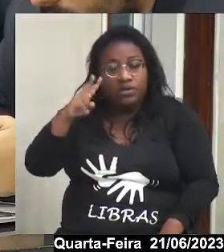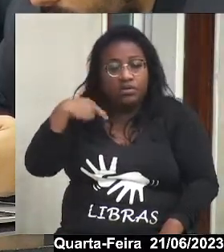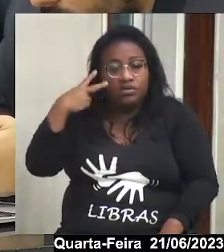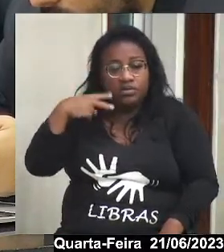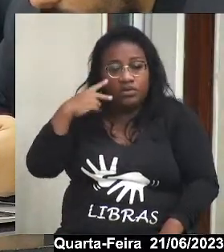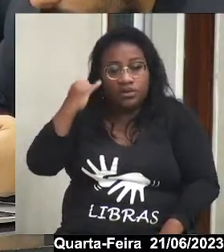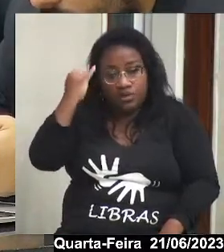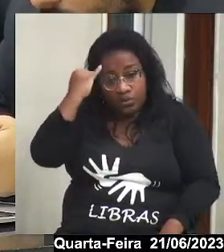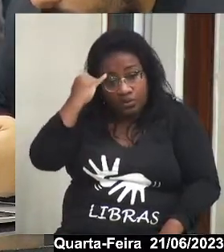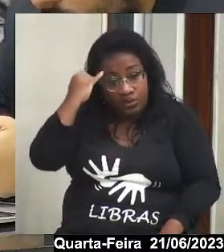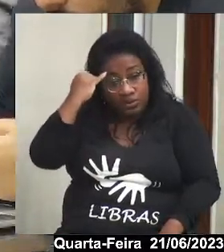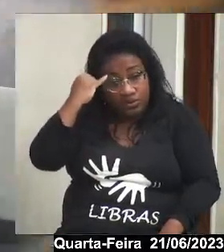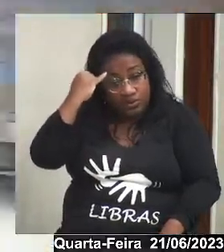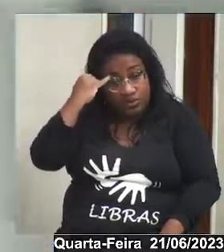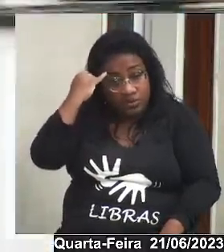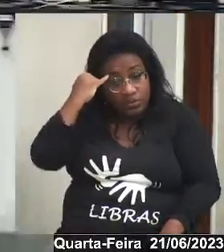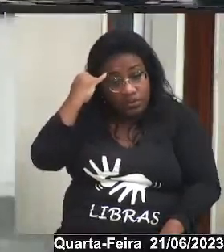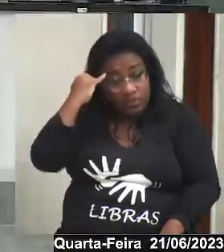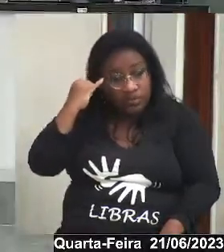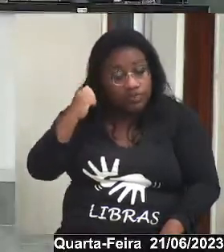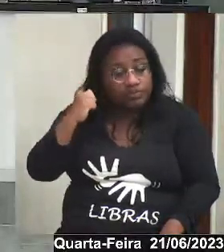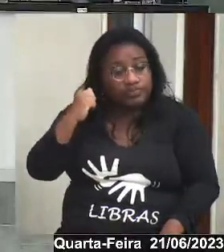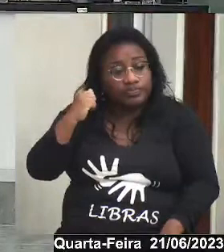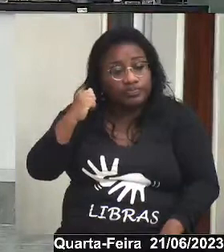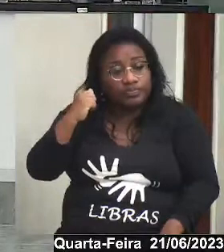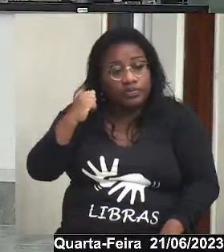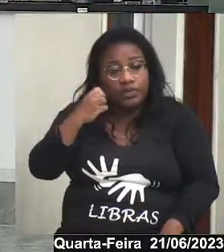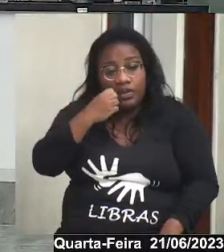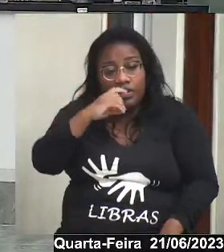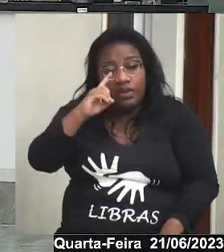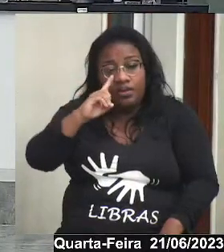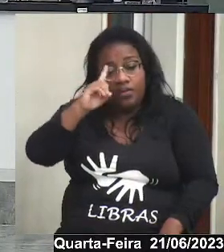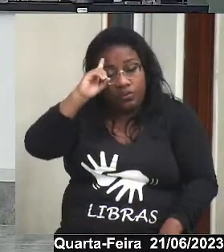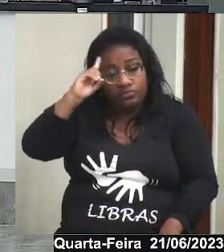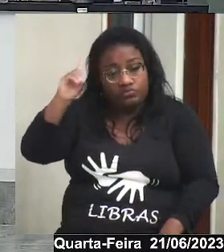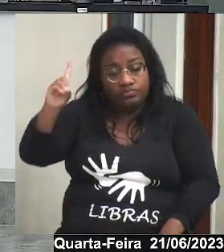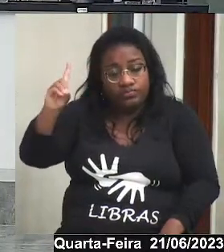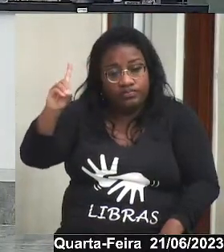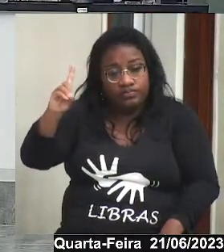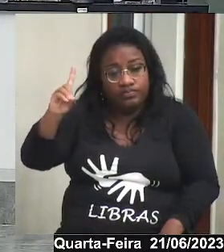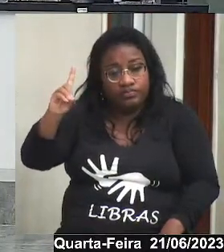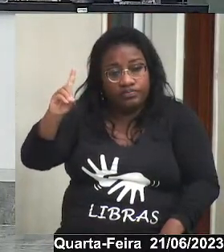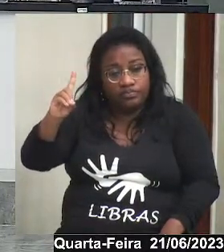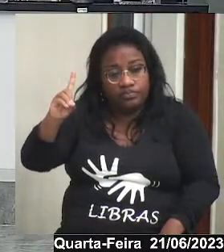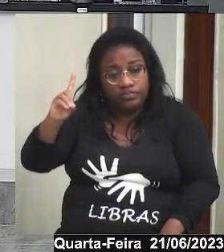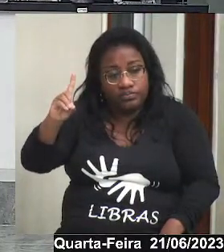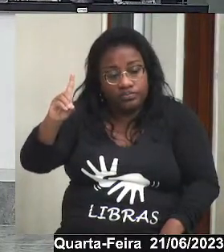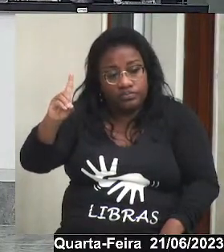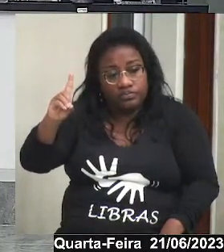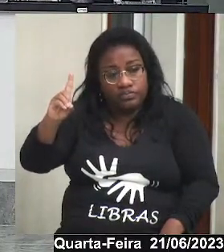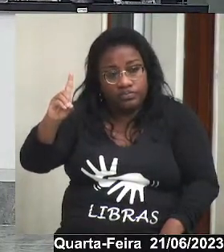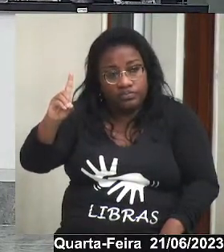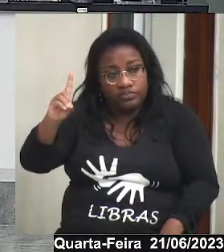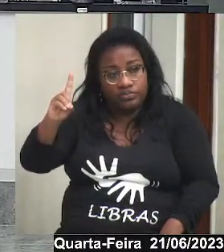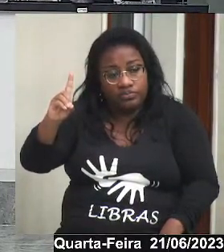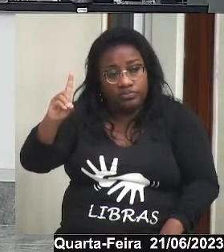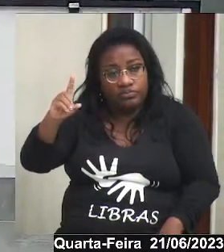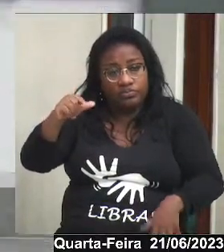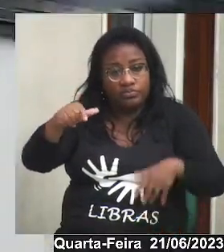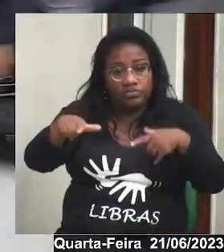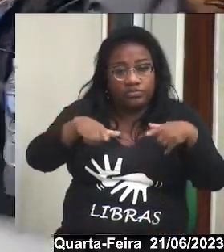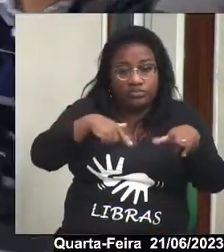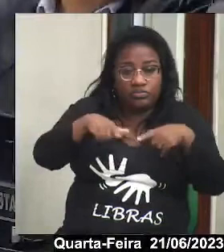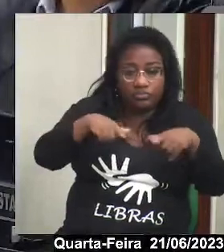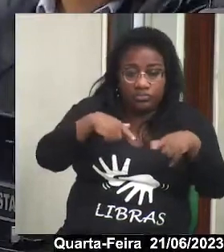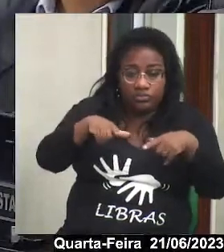Índio Silva. Com a palavra, vereador Índio Silva. Bom dia, presidente. Bom dia,